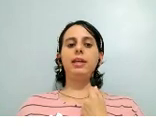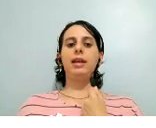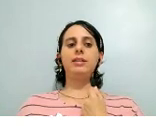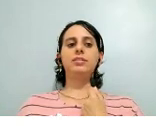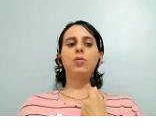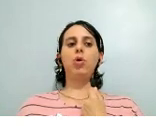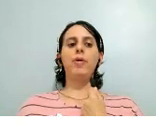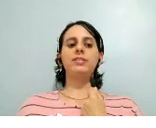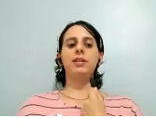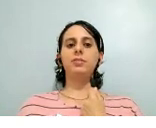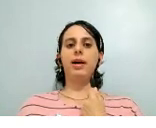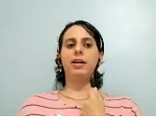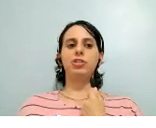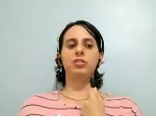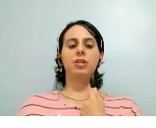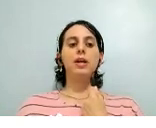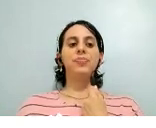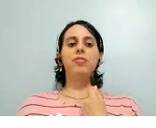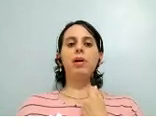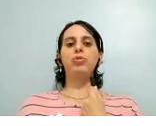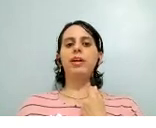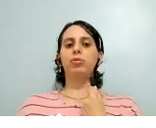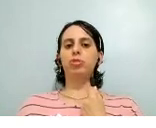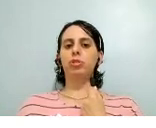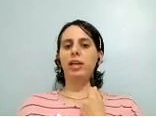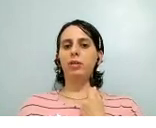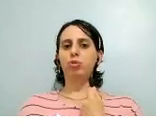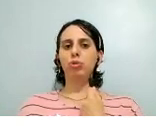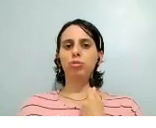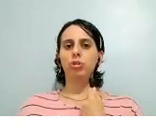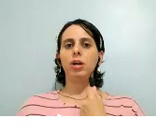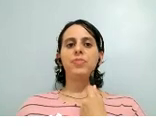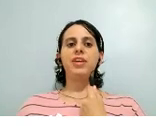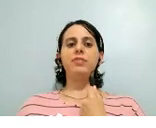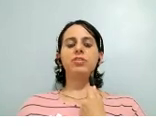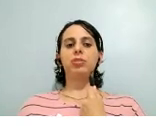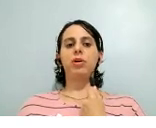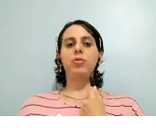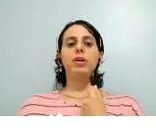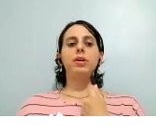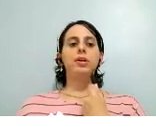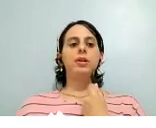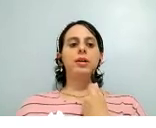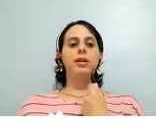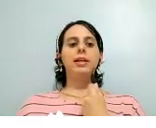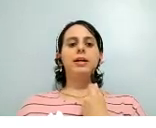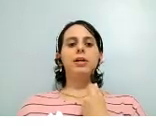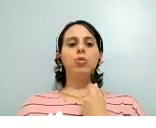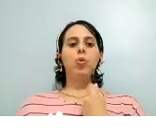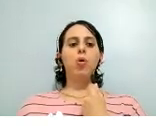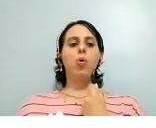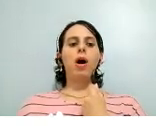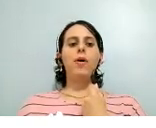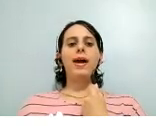que têm relação com essas imagens. Então, vamos ler os textos e aí vocês vão